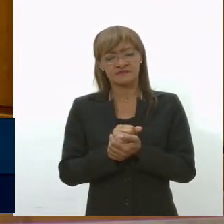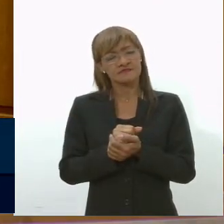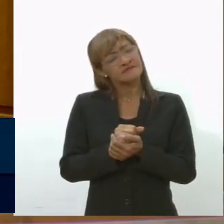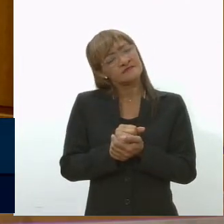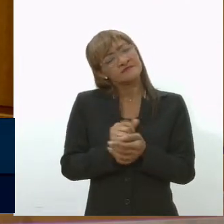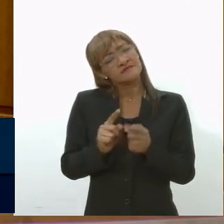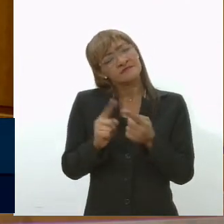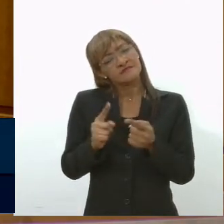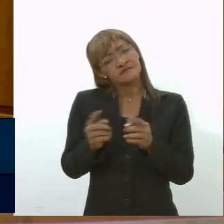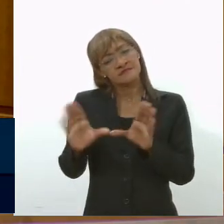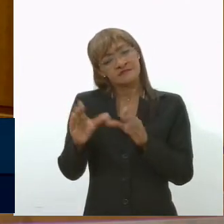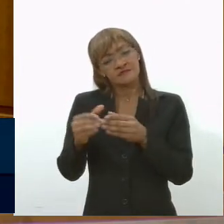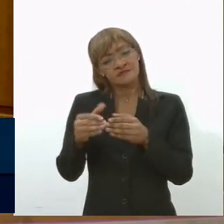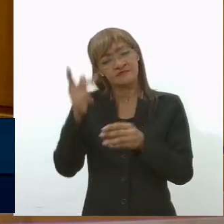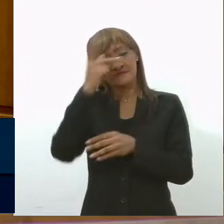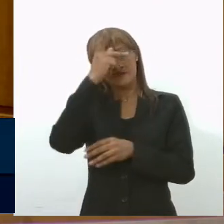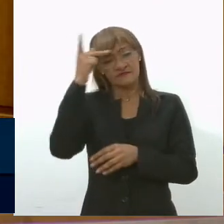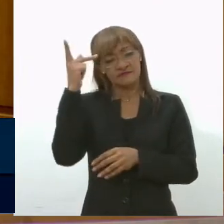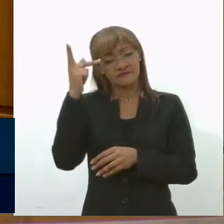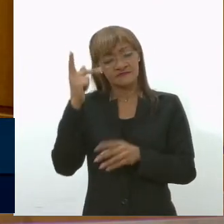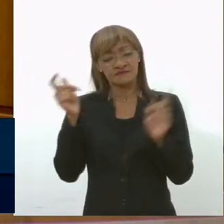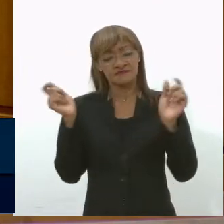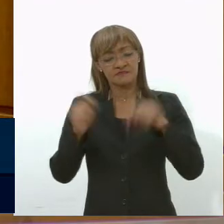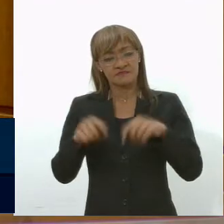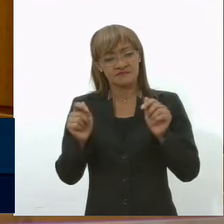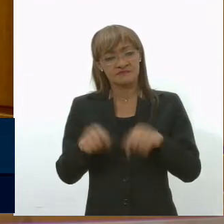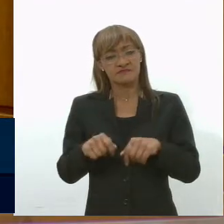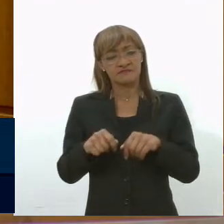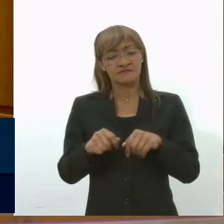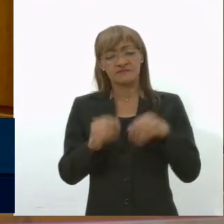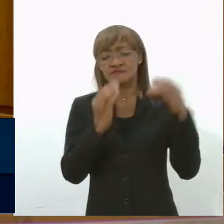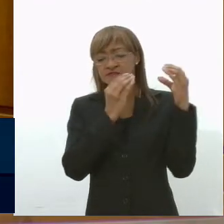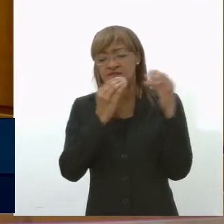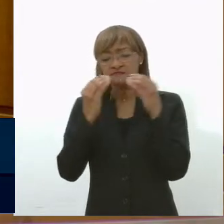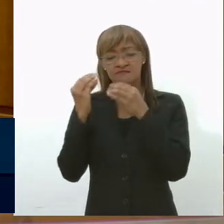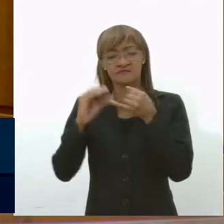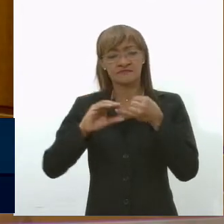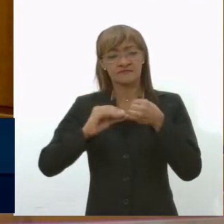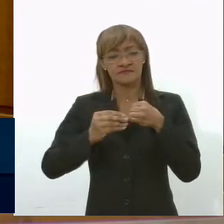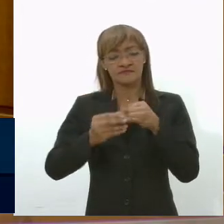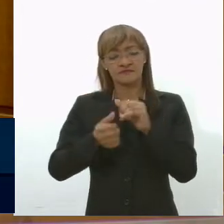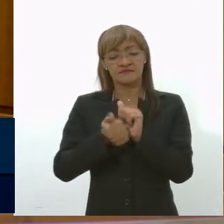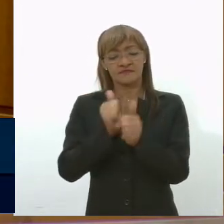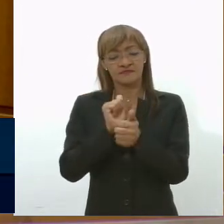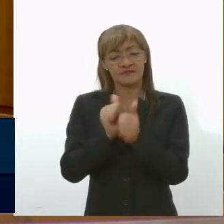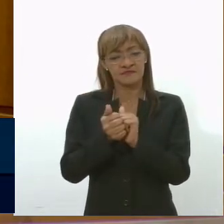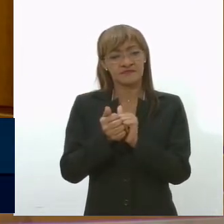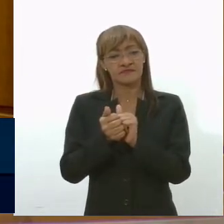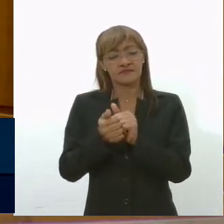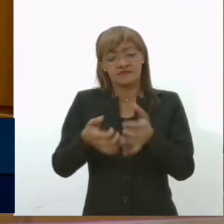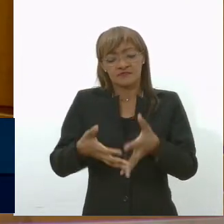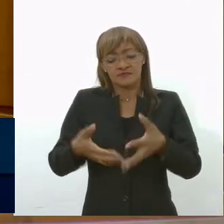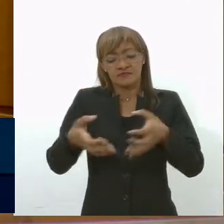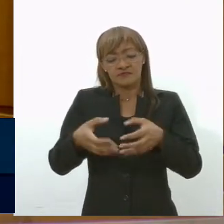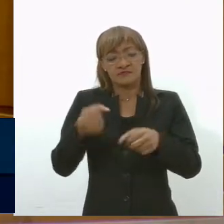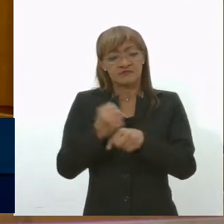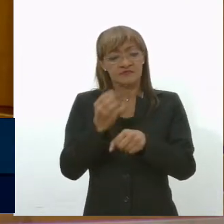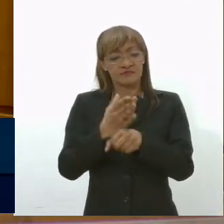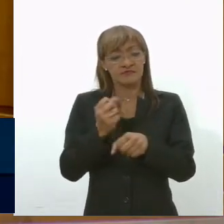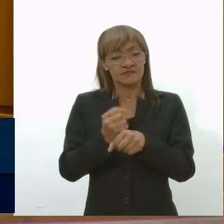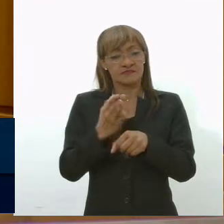que garantem a chegada do milho, do feijão, do arroz, do couve, da batata, do tomate na mesa da